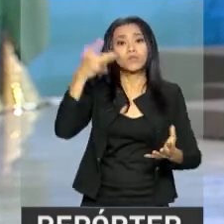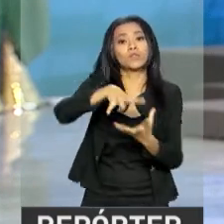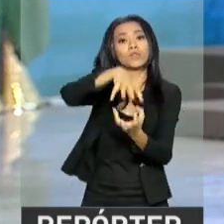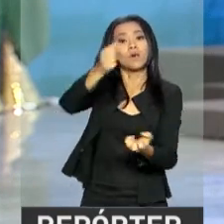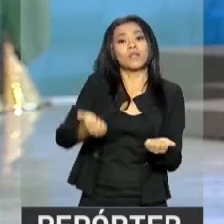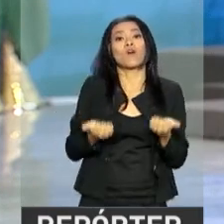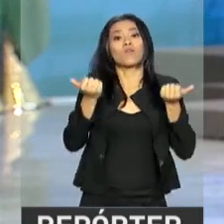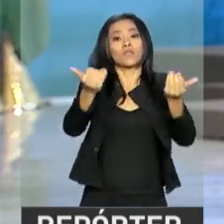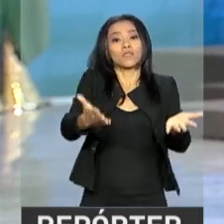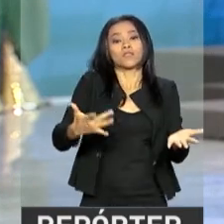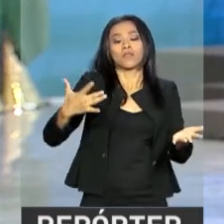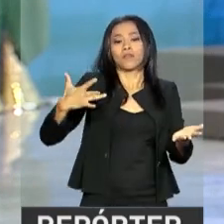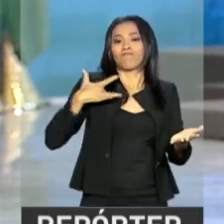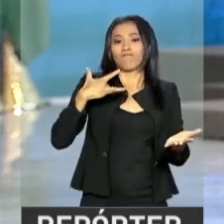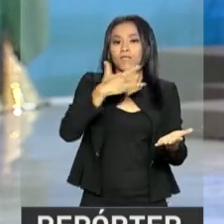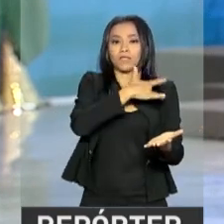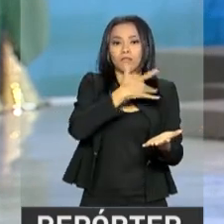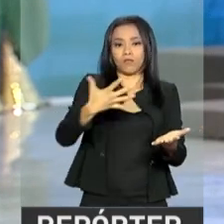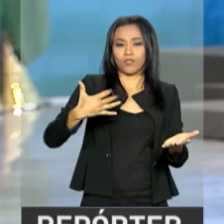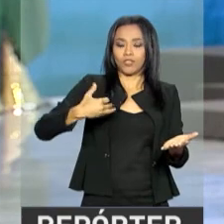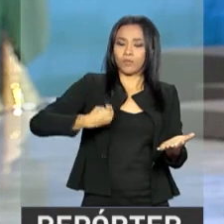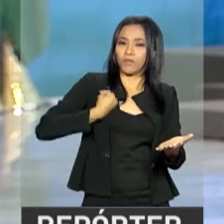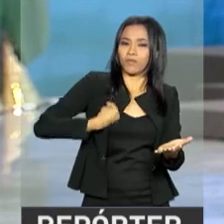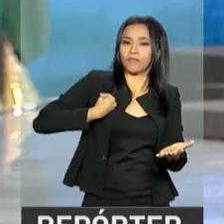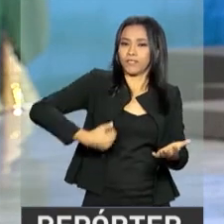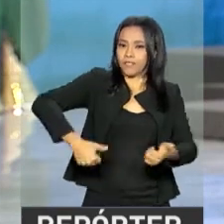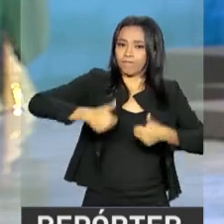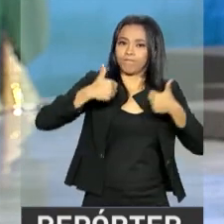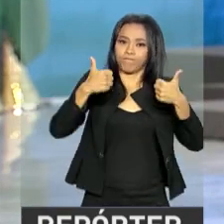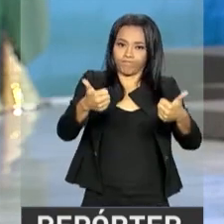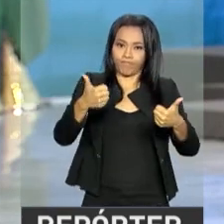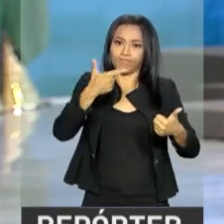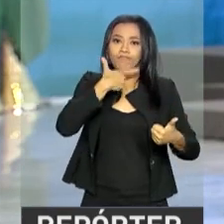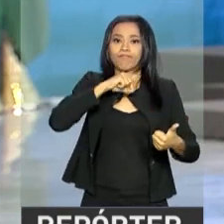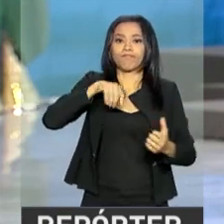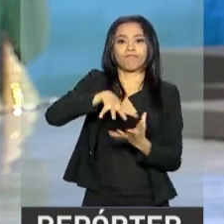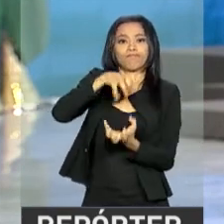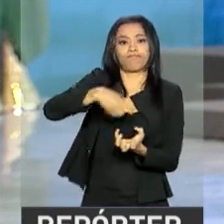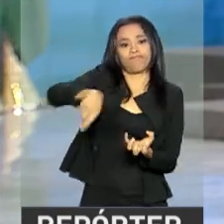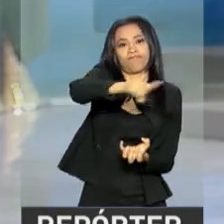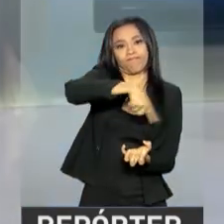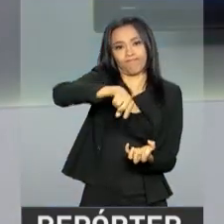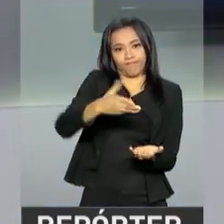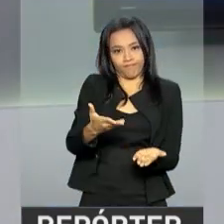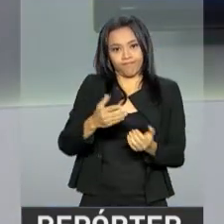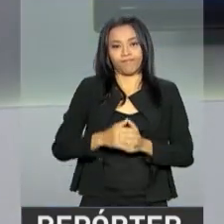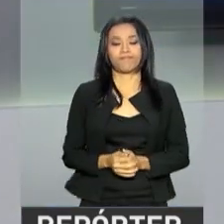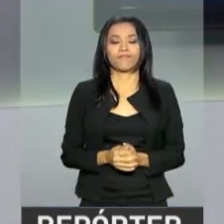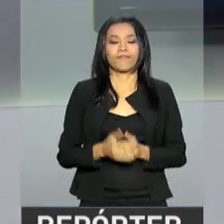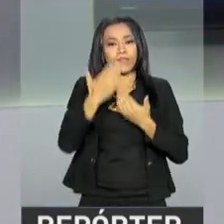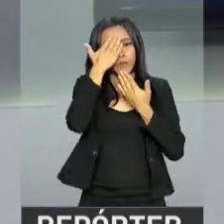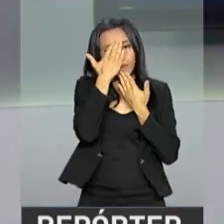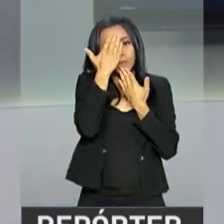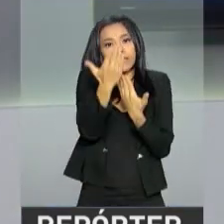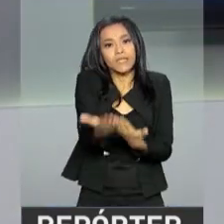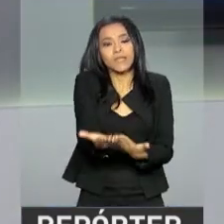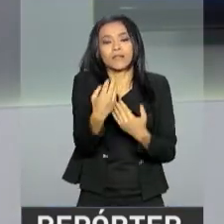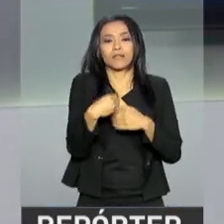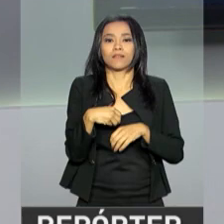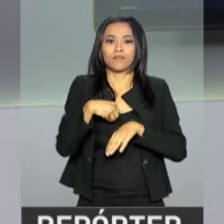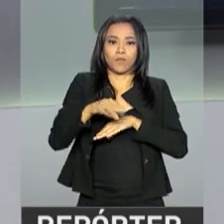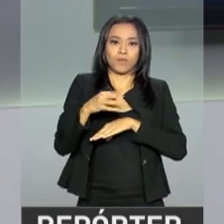qualidade de vida e promover o envelhecimento saudável volto com você no estúdio a isso muito obrigada a ver pelas